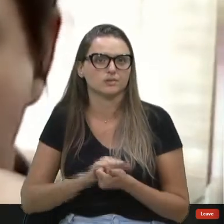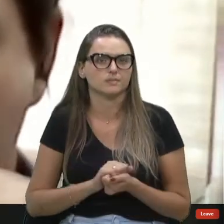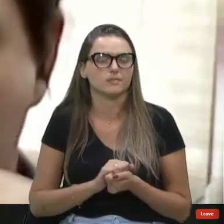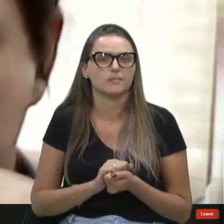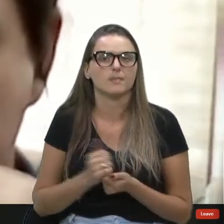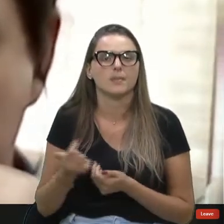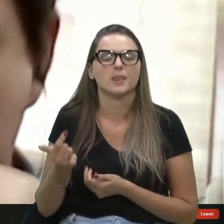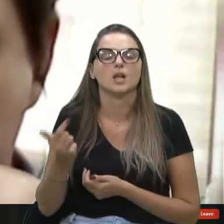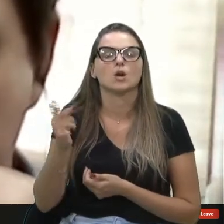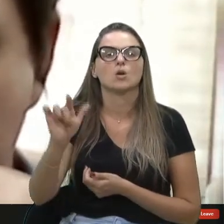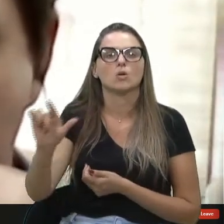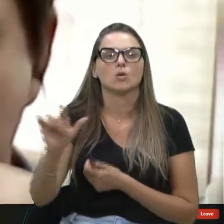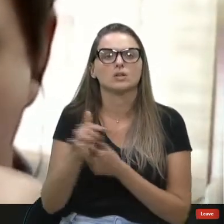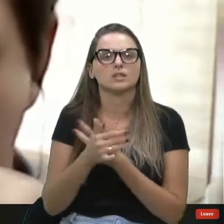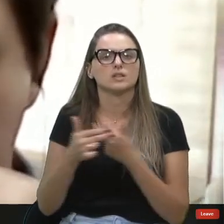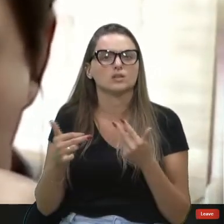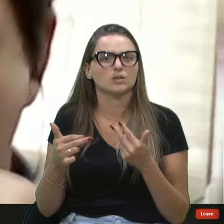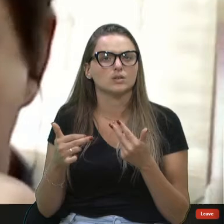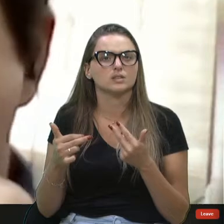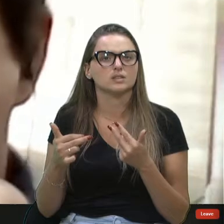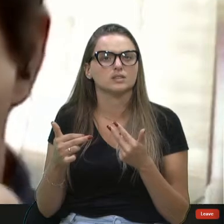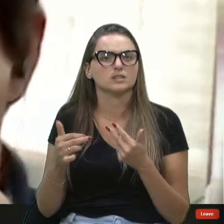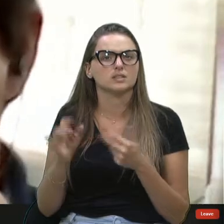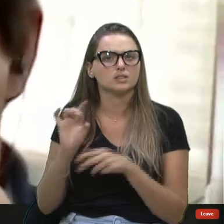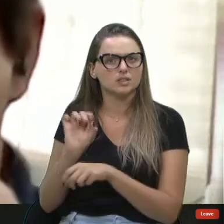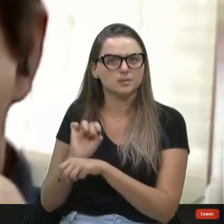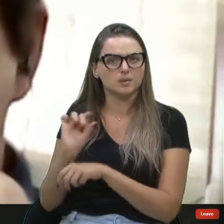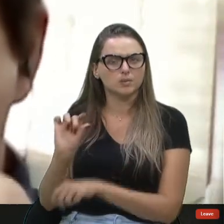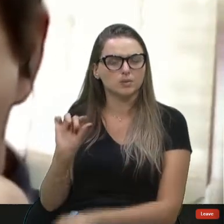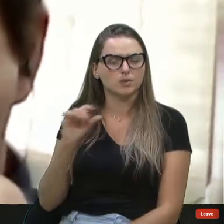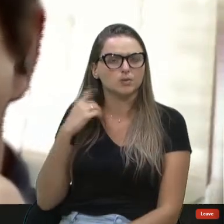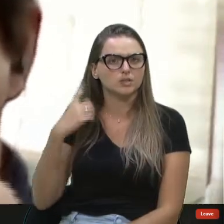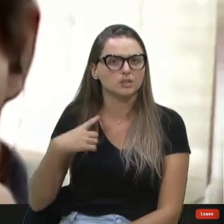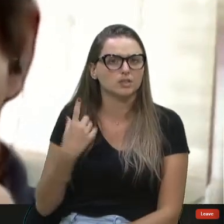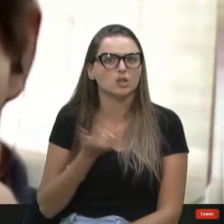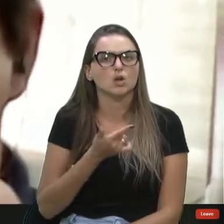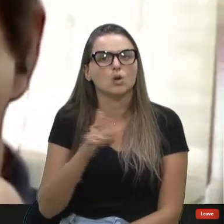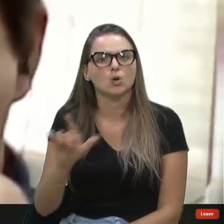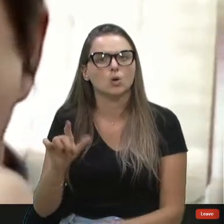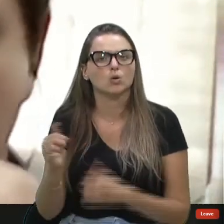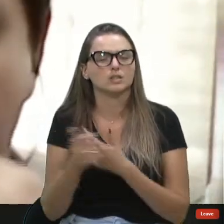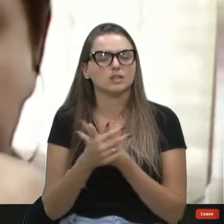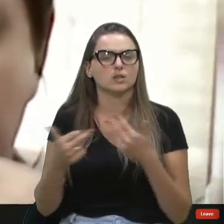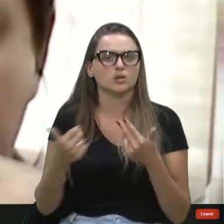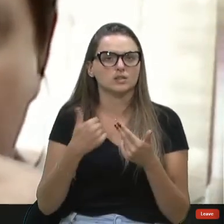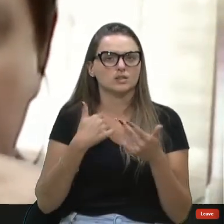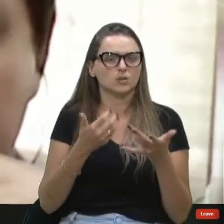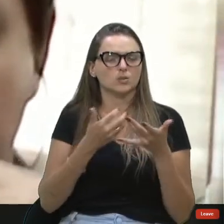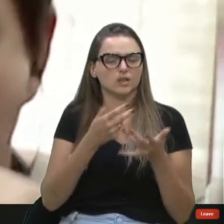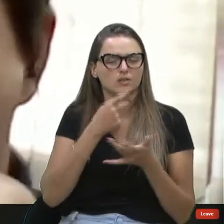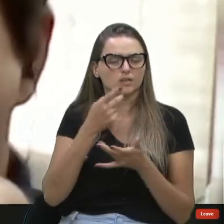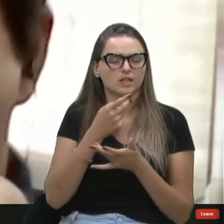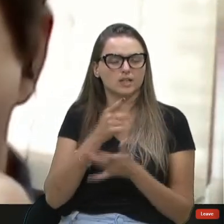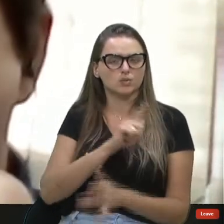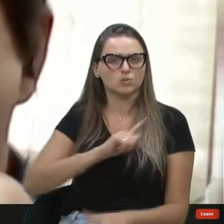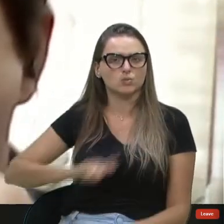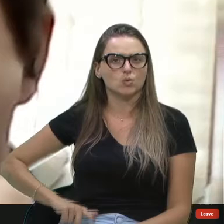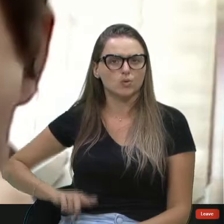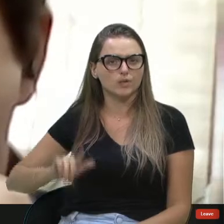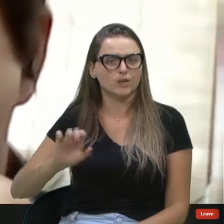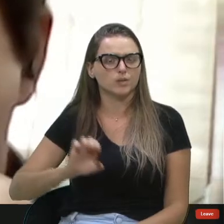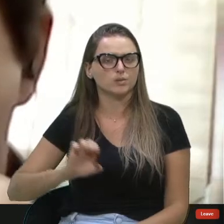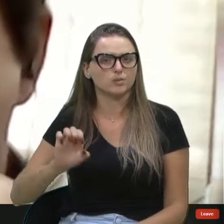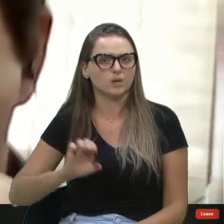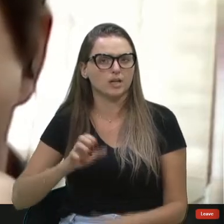coisa que eu quero... Eu já lhe concedo. Outra coisa que eu quero colocar também é a parte do governador. Como